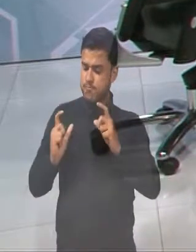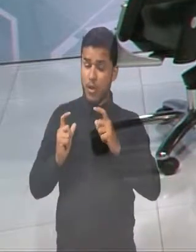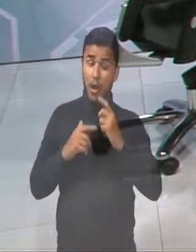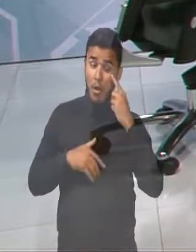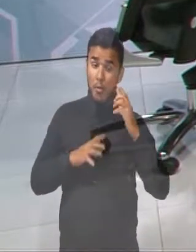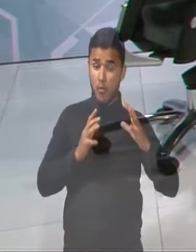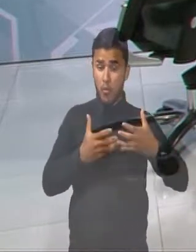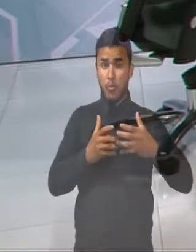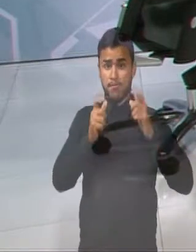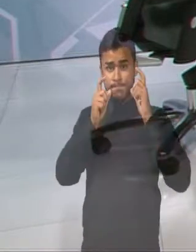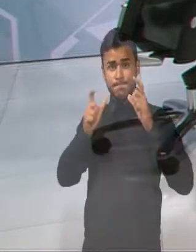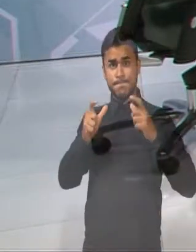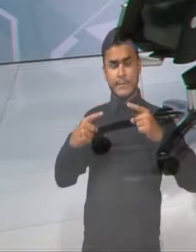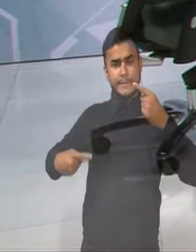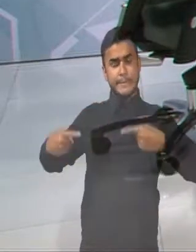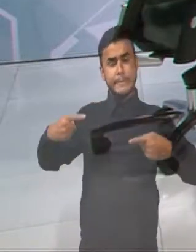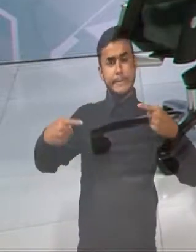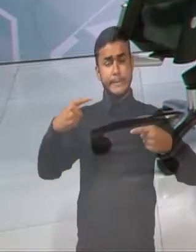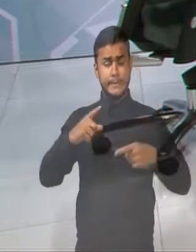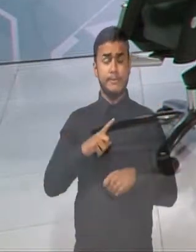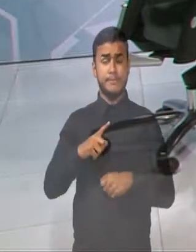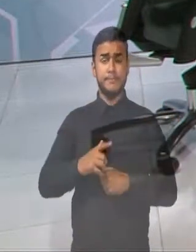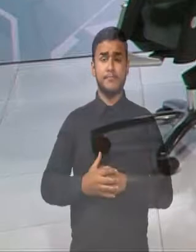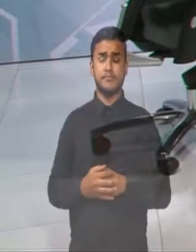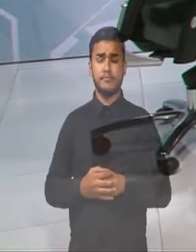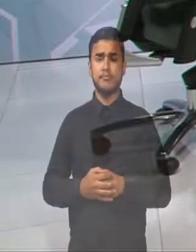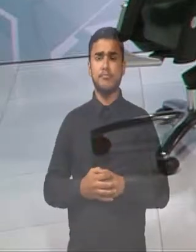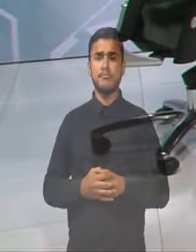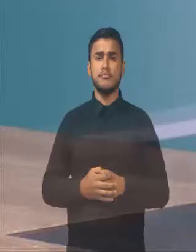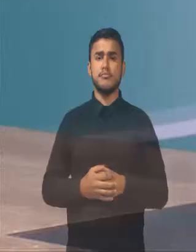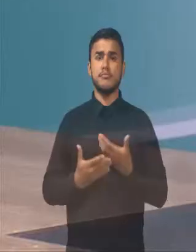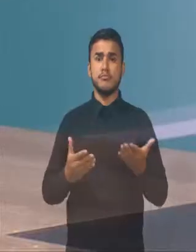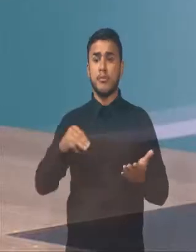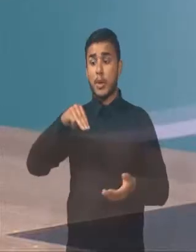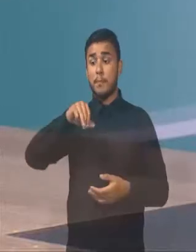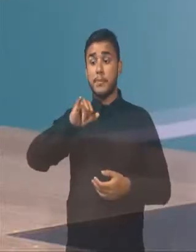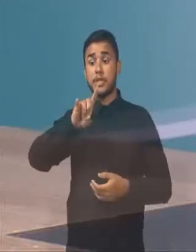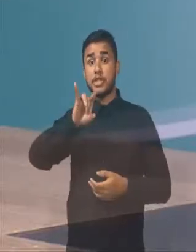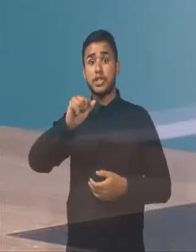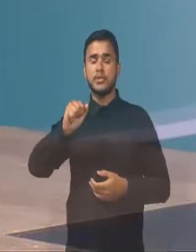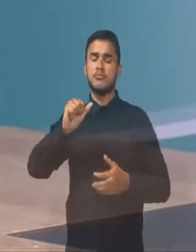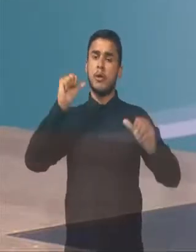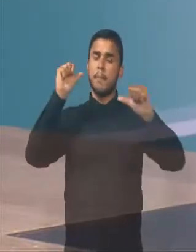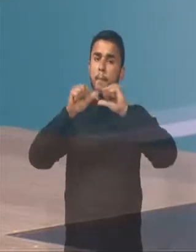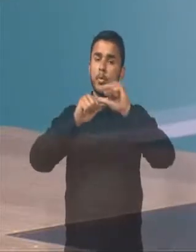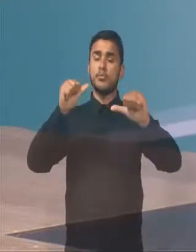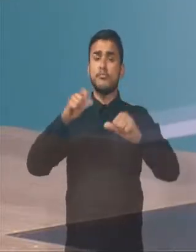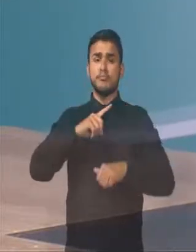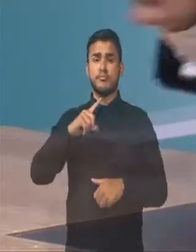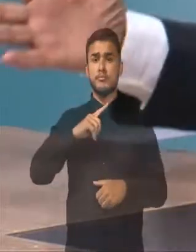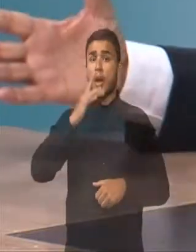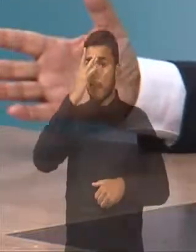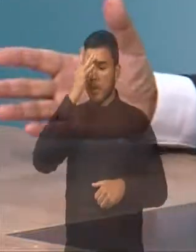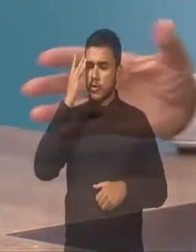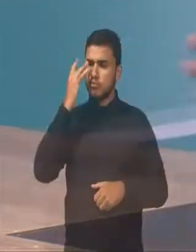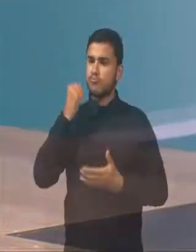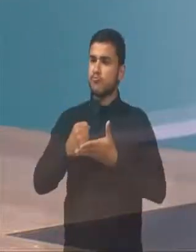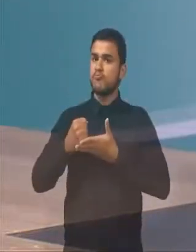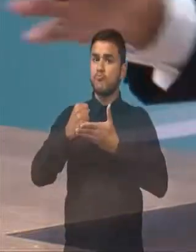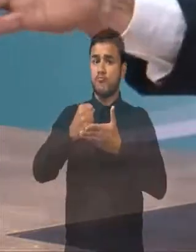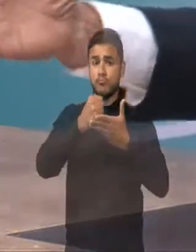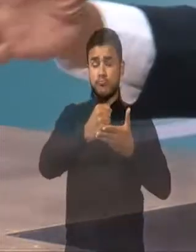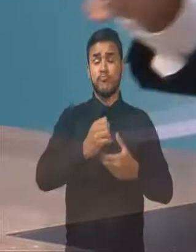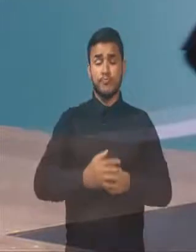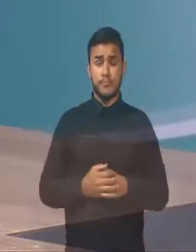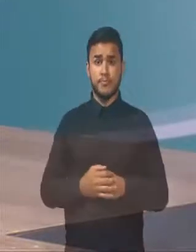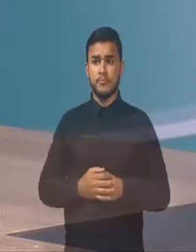na medida em que a mídia mudou para dar poder a mais. E quanto